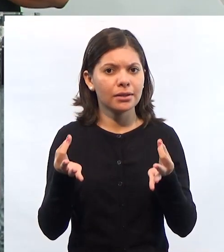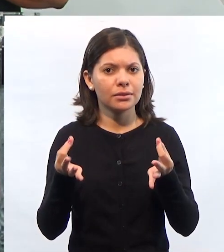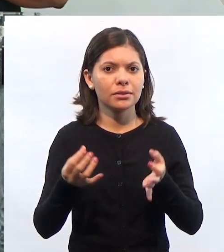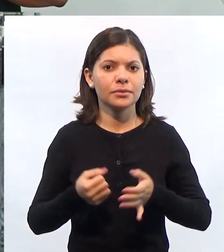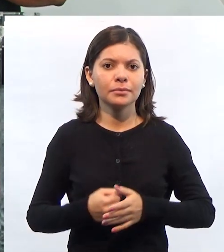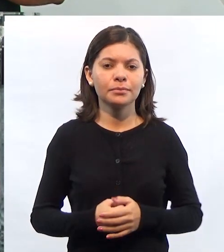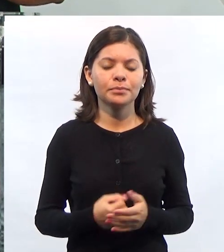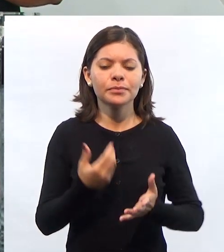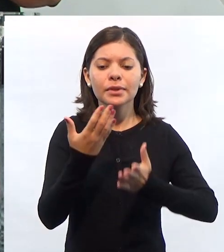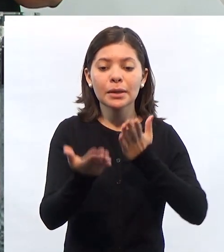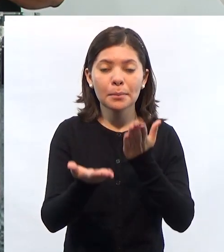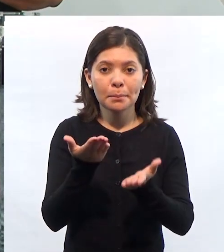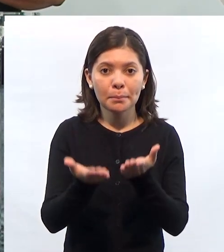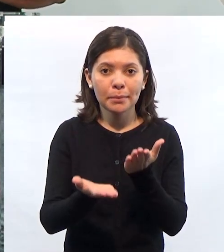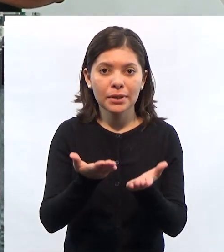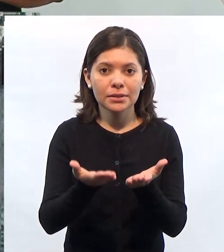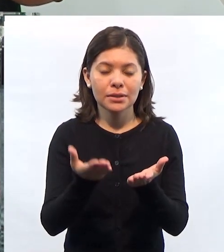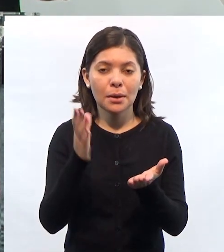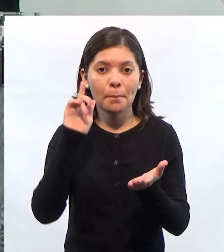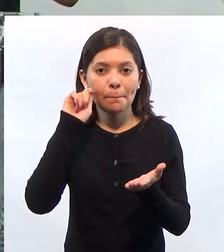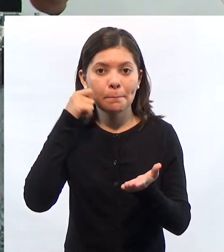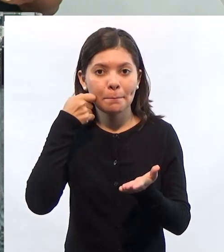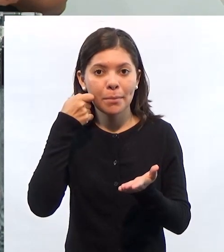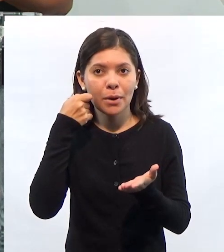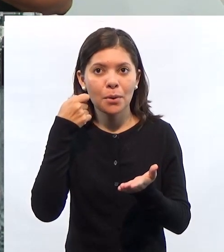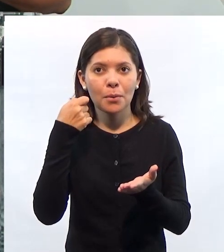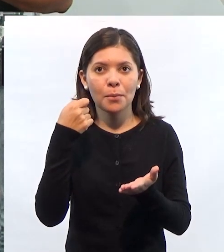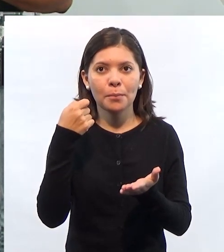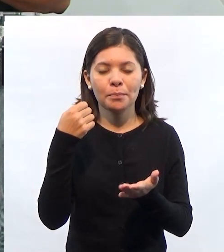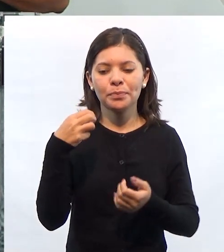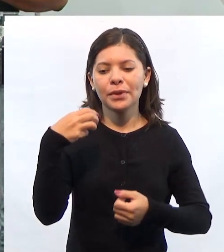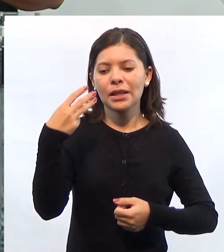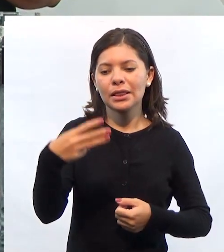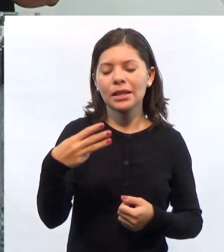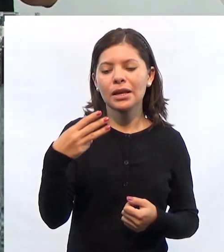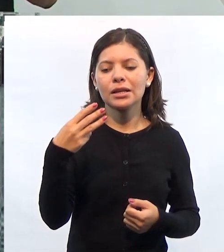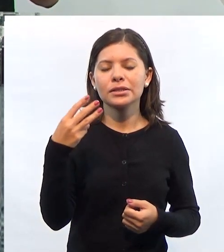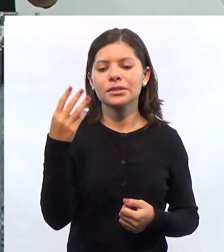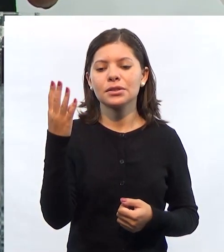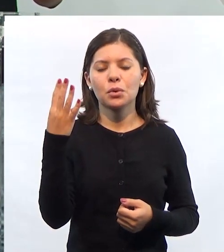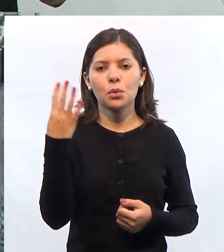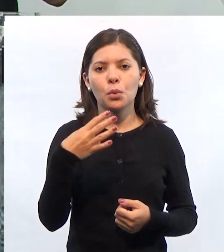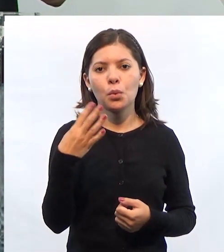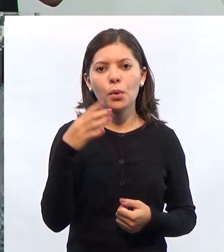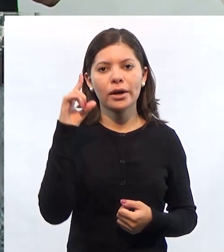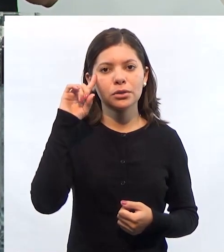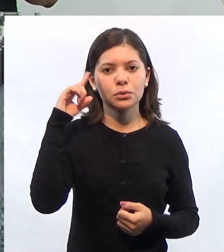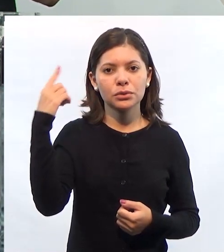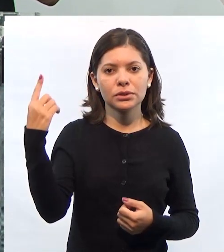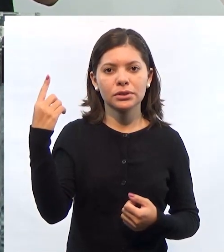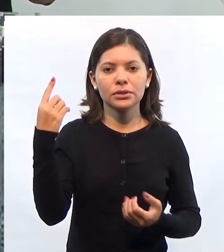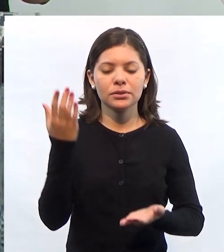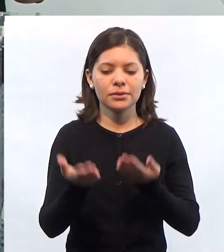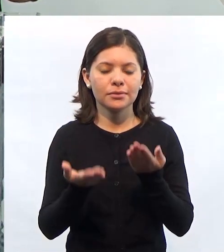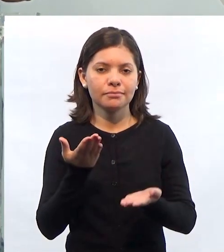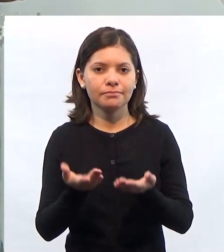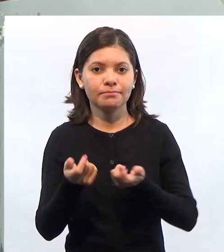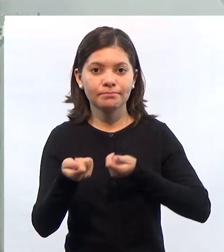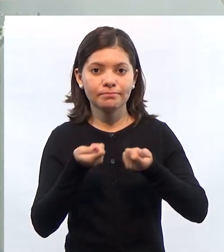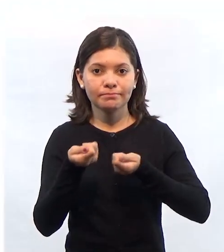aí pesa aqui pão de manhã e passa três quatro dias sem pesar pesa de novo isso é o controle não